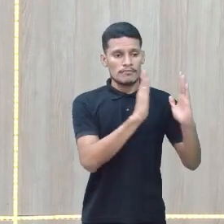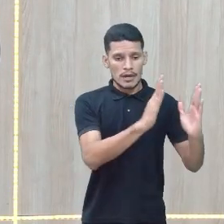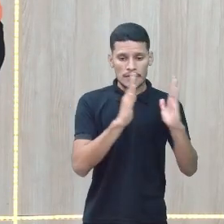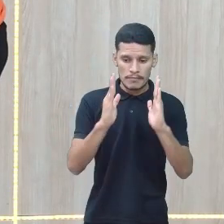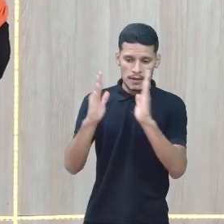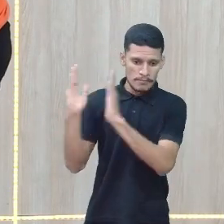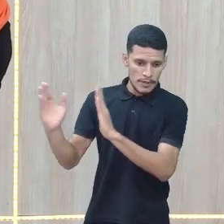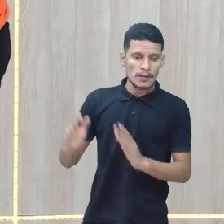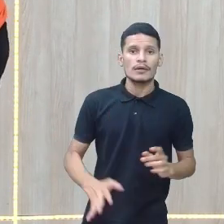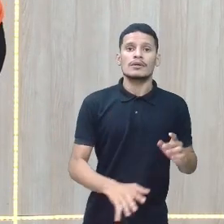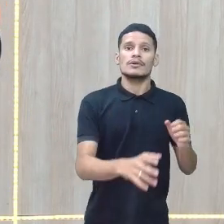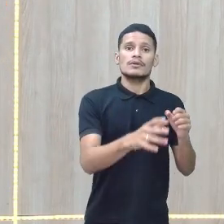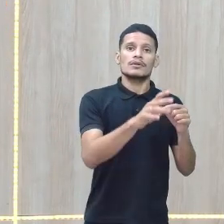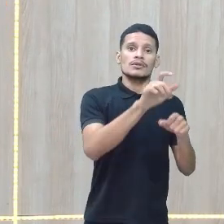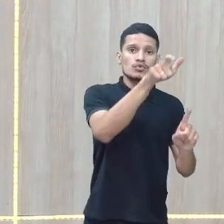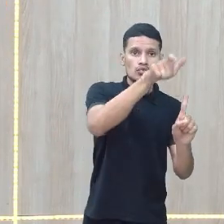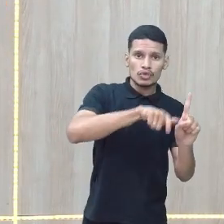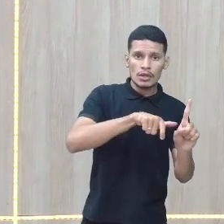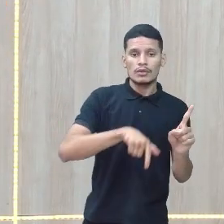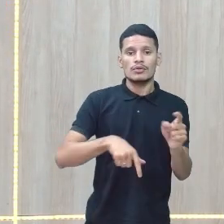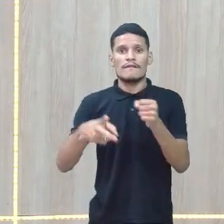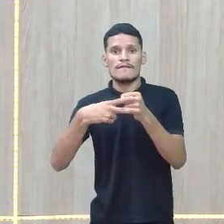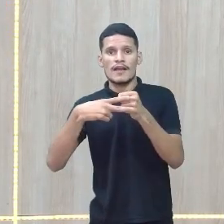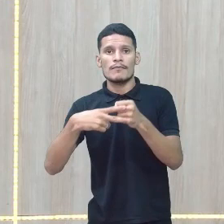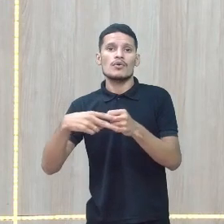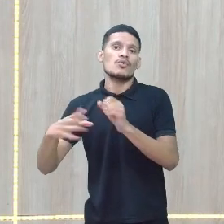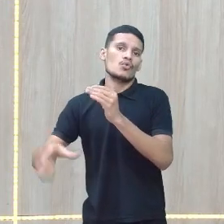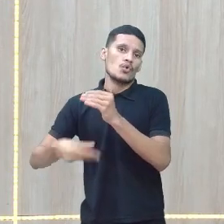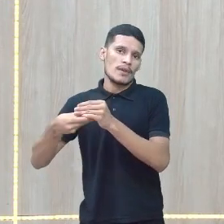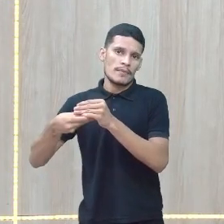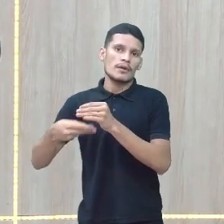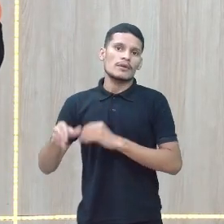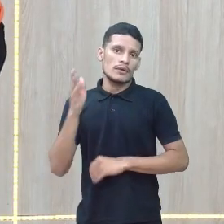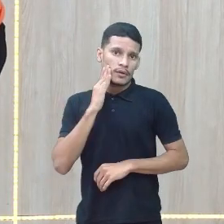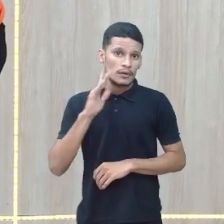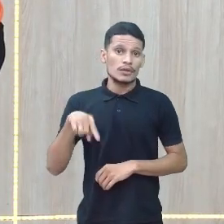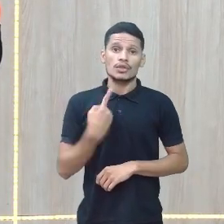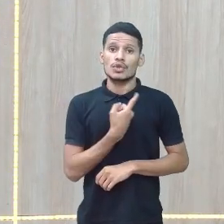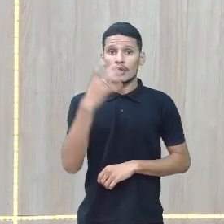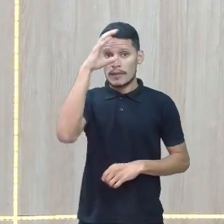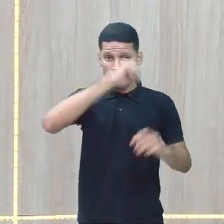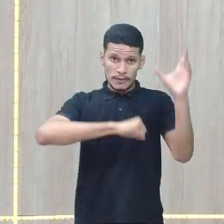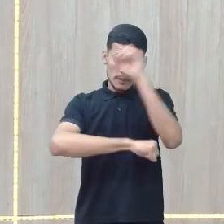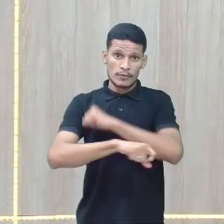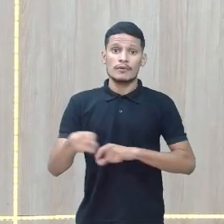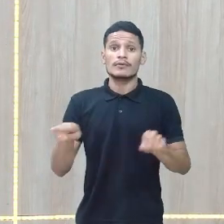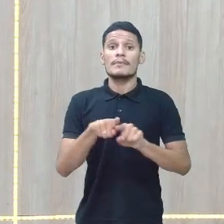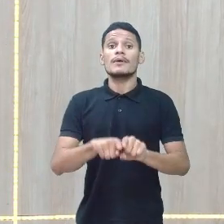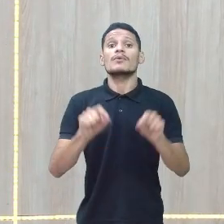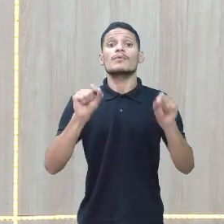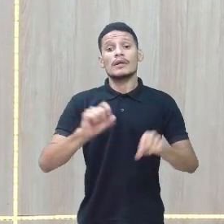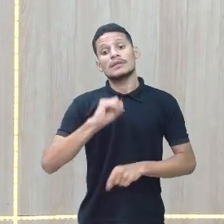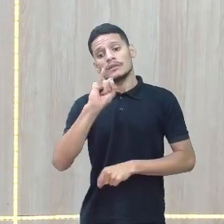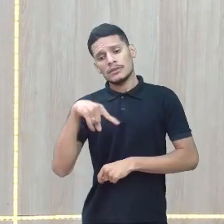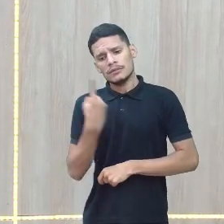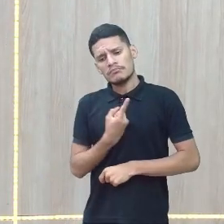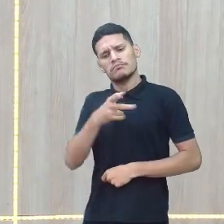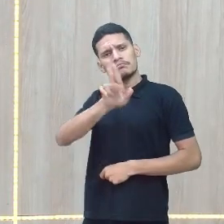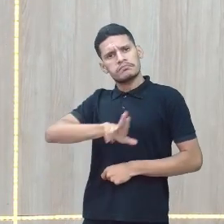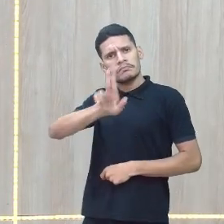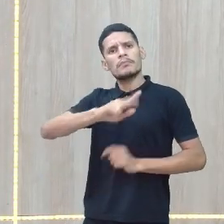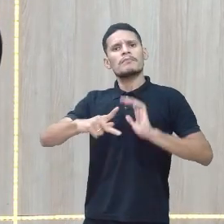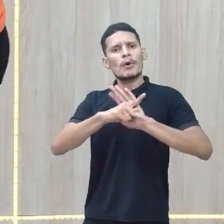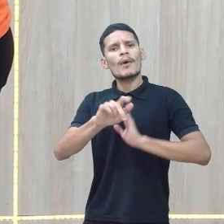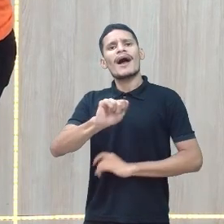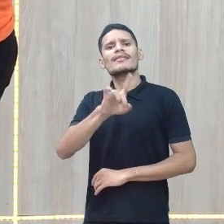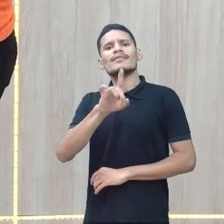e complemento. Aprendemos também que quando estamos usando, não é, o